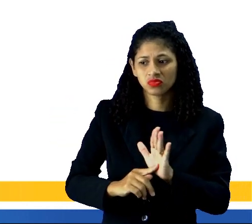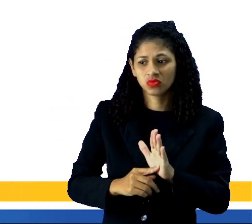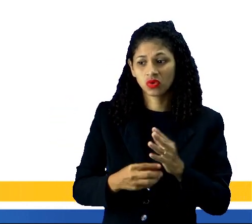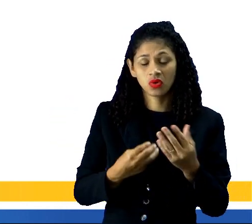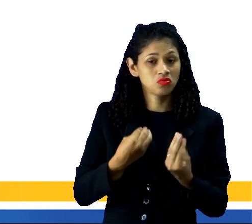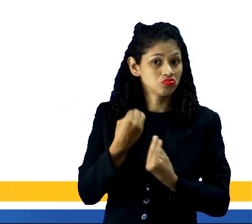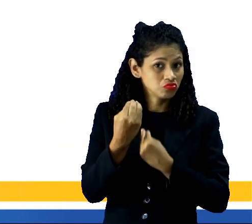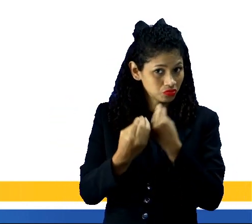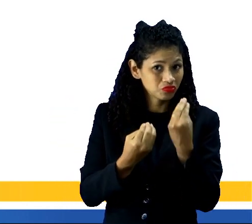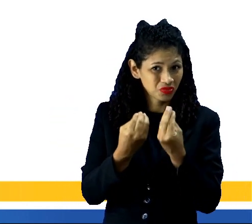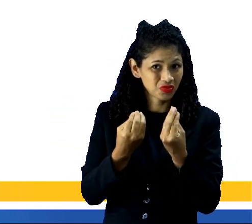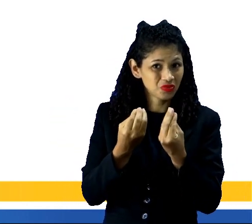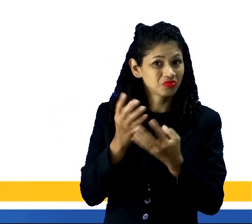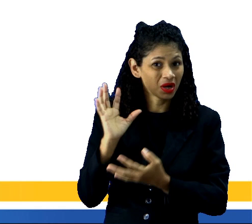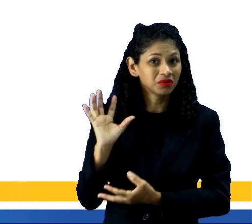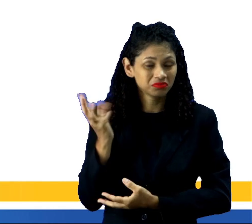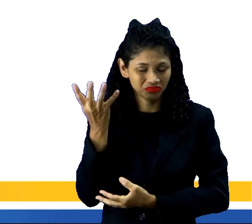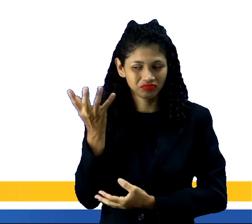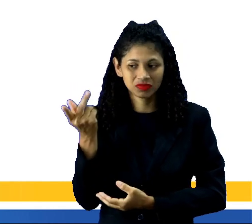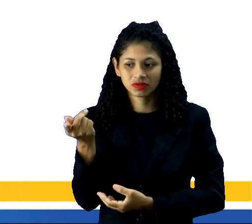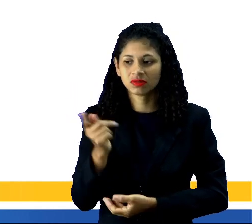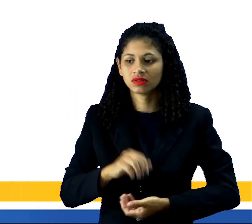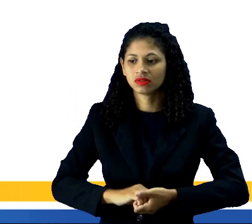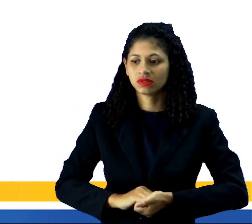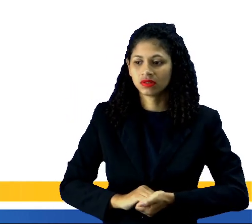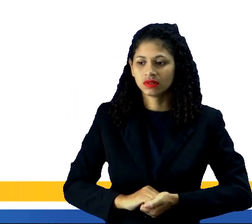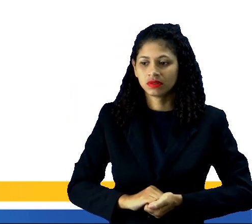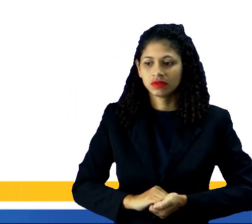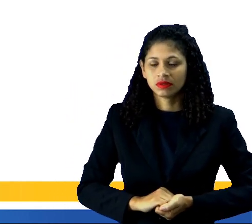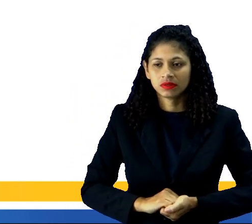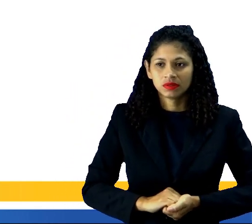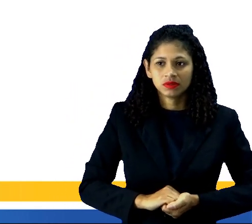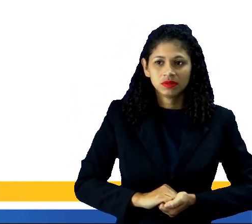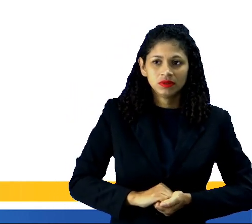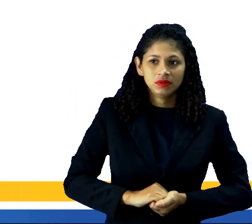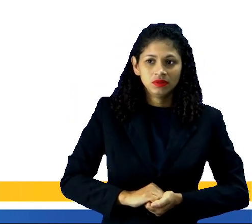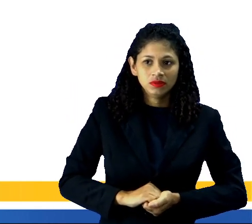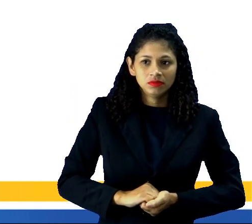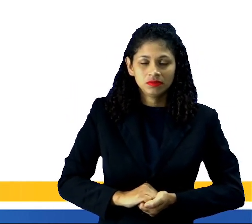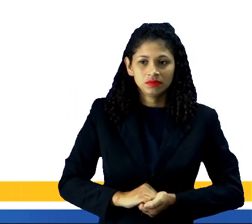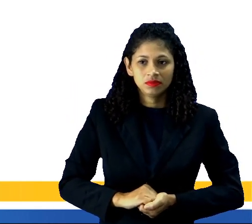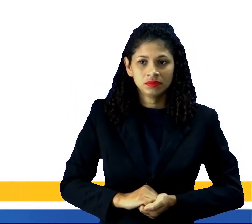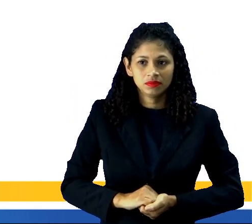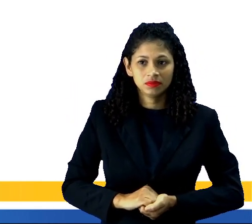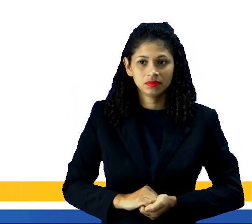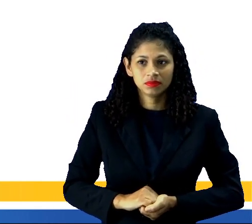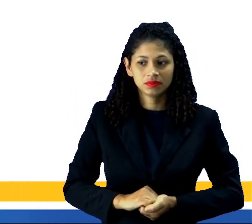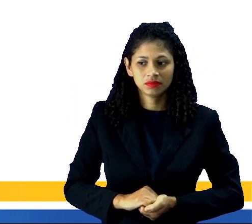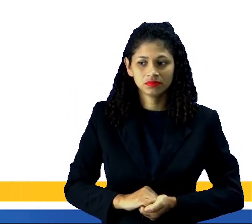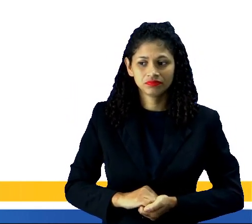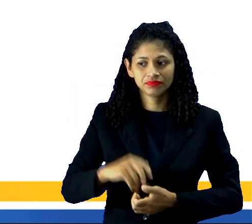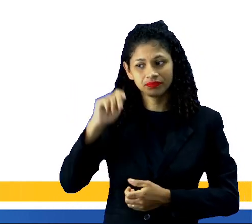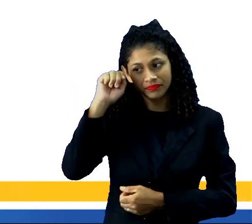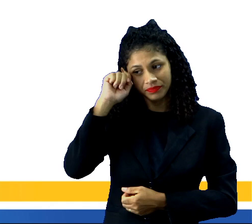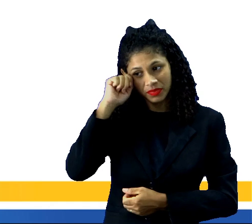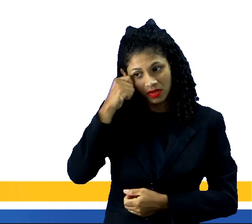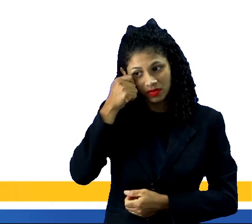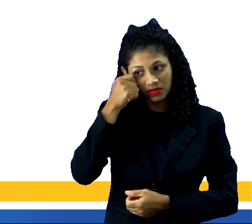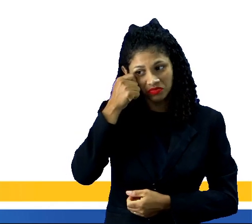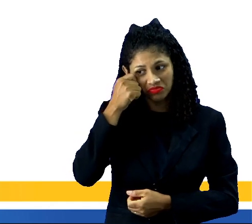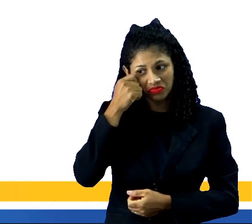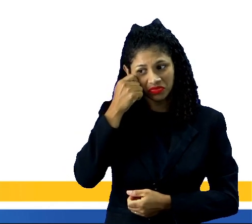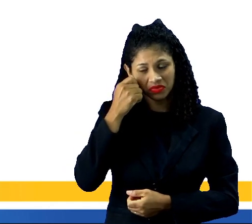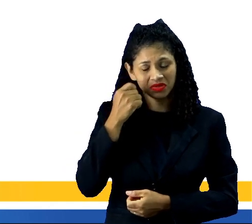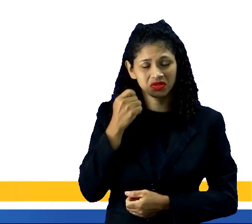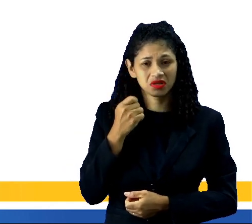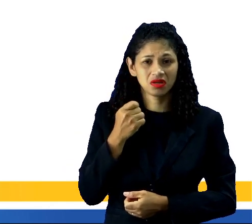do espaço, e os africanos, né, os escravizados ali numa condição subhumana, né, quase